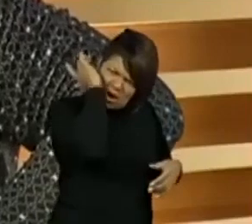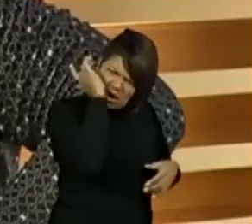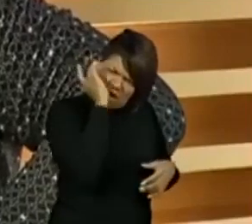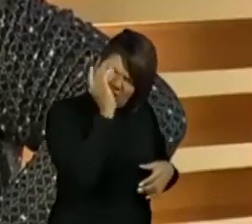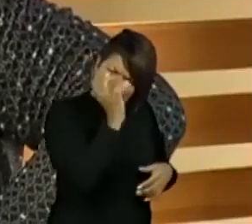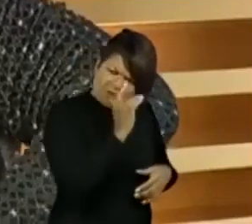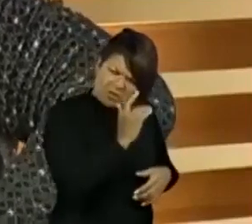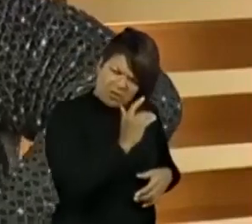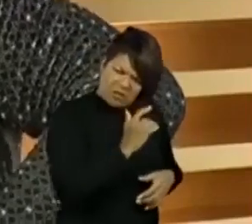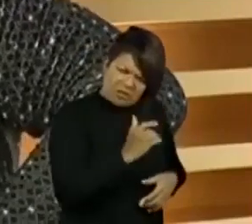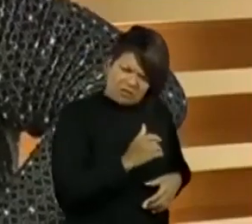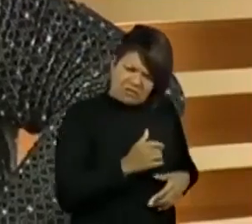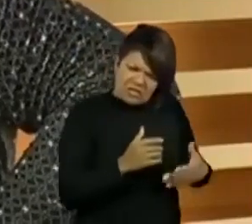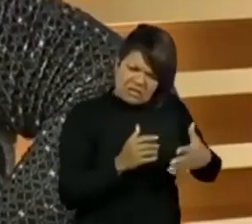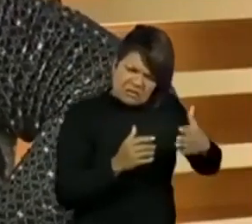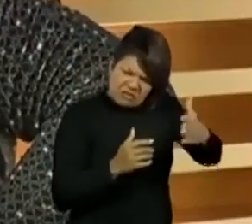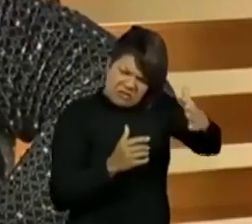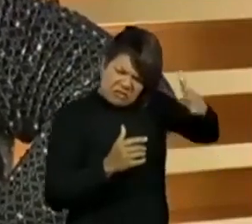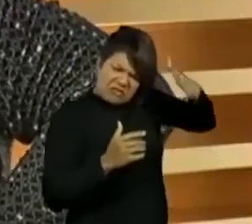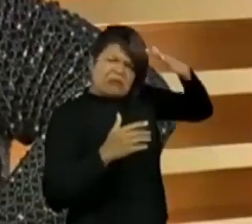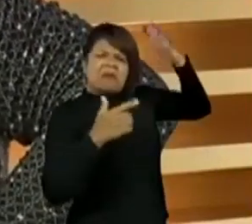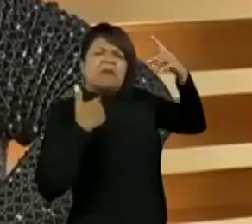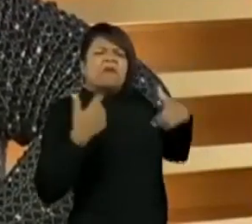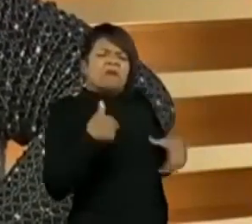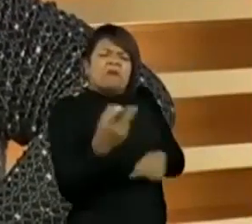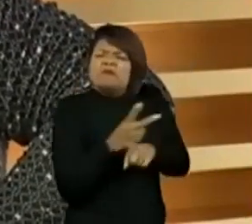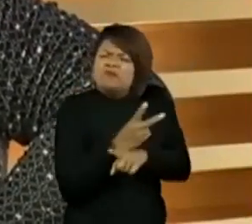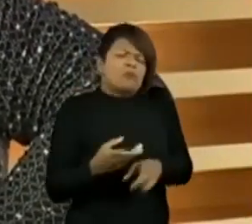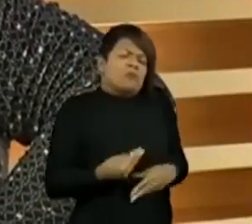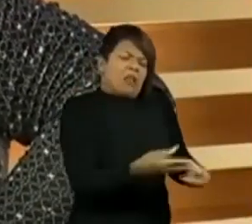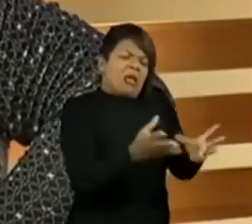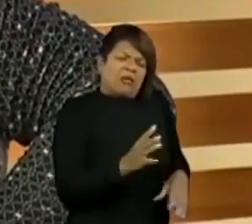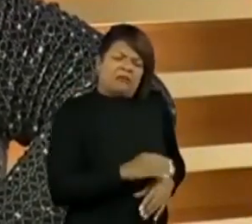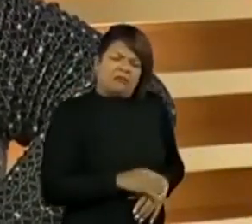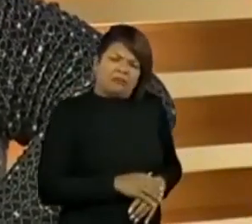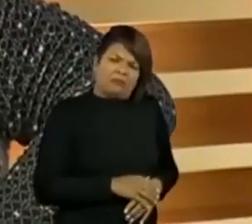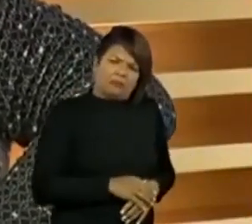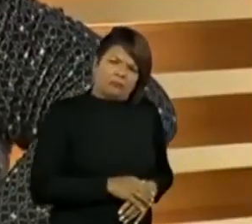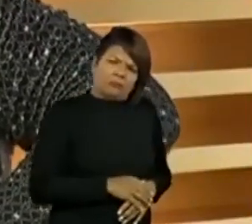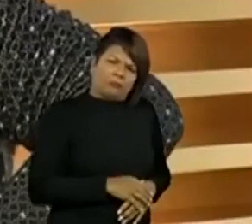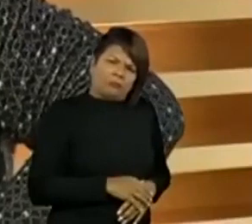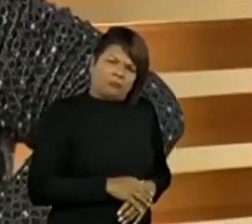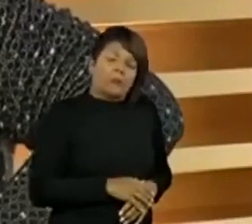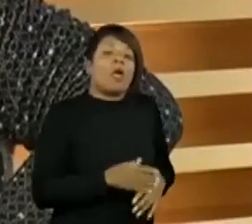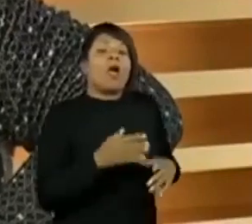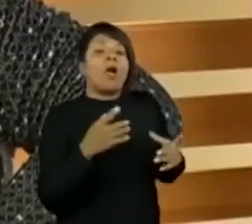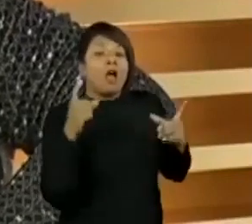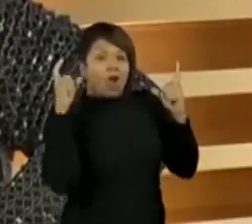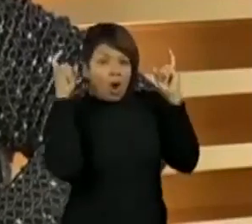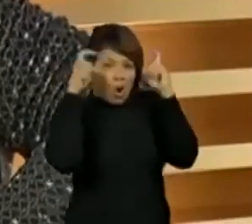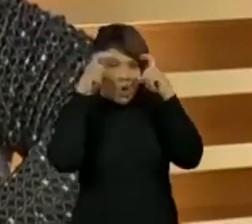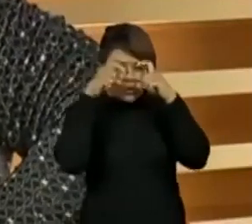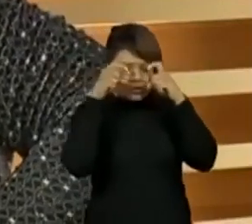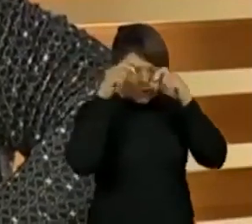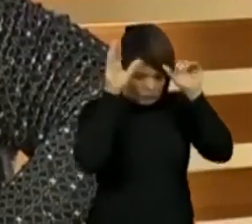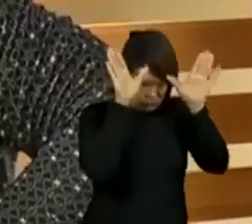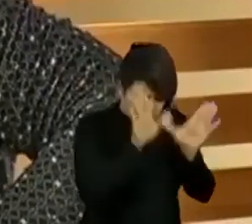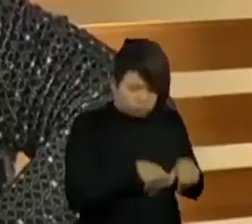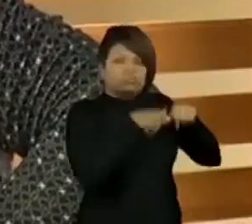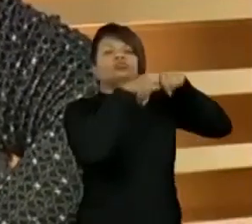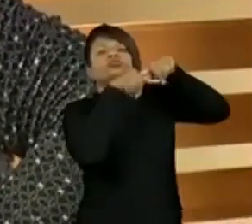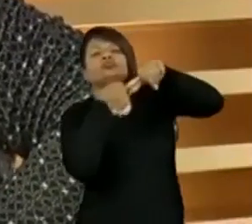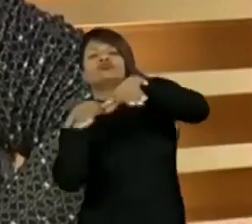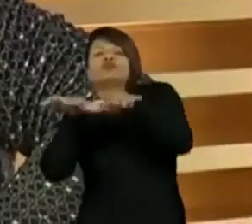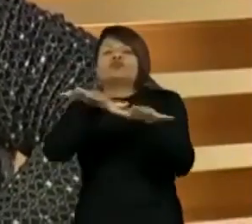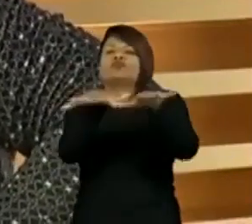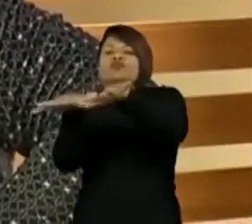histórias e nem estou disposta a procurar para você. A coruja bateu as asas e